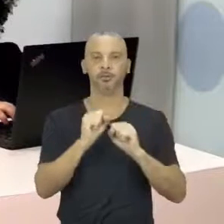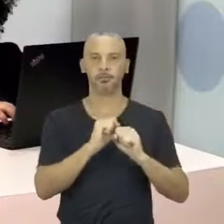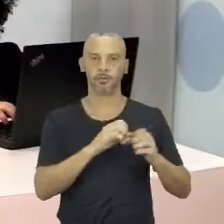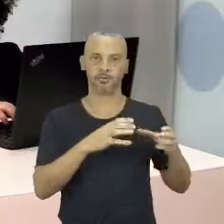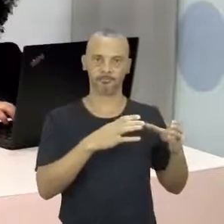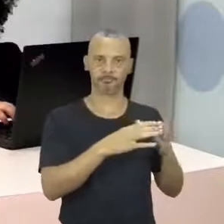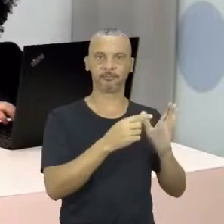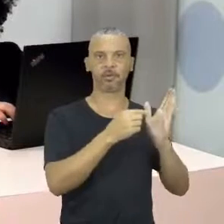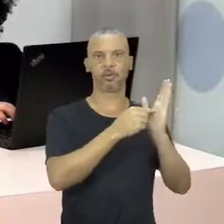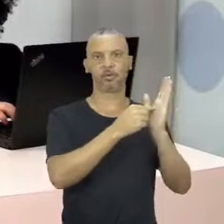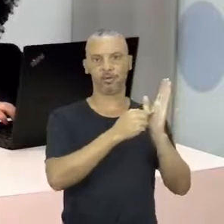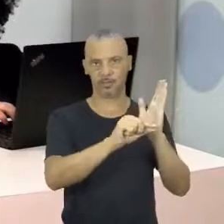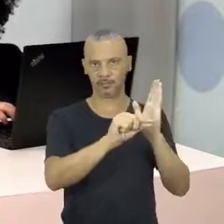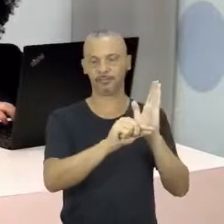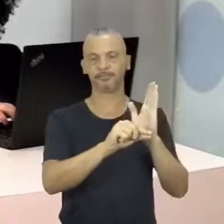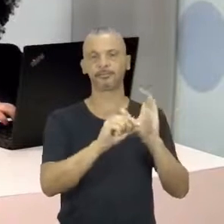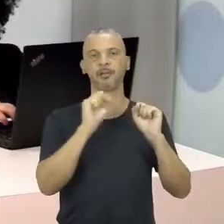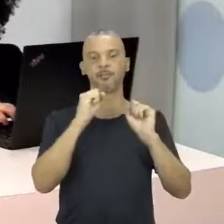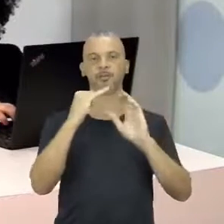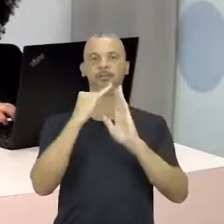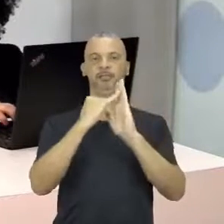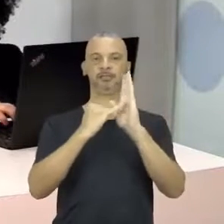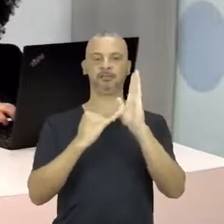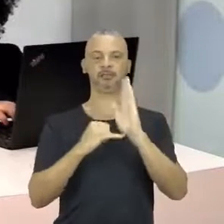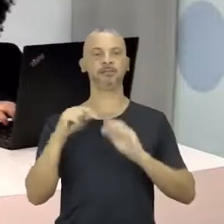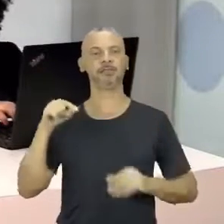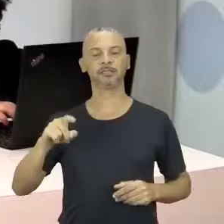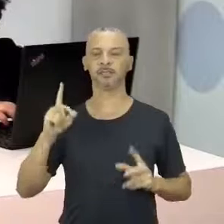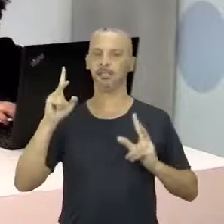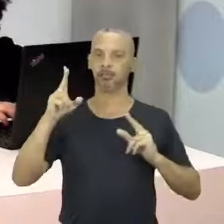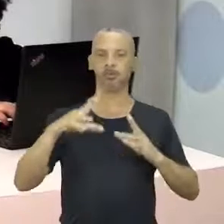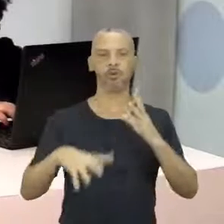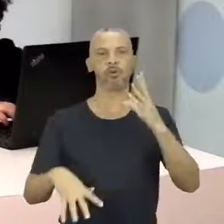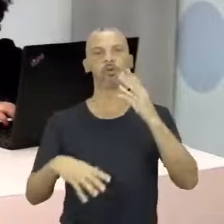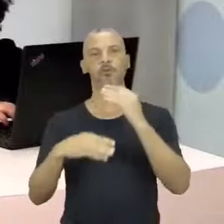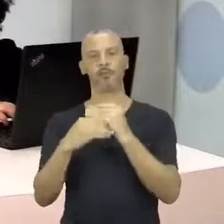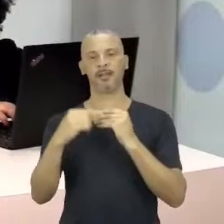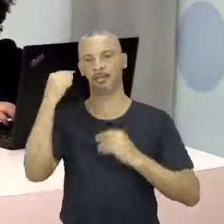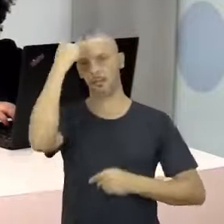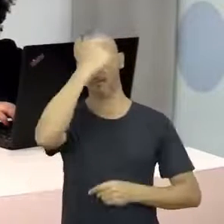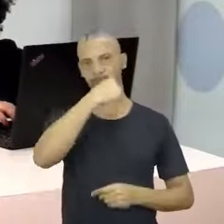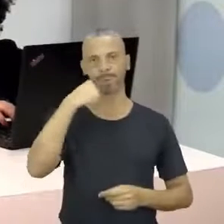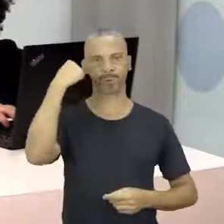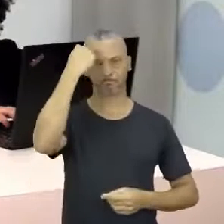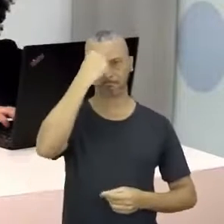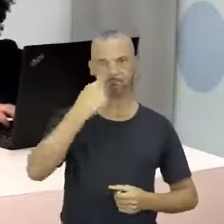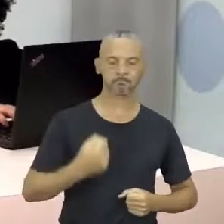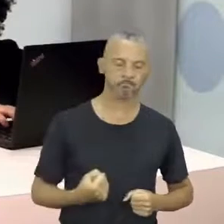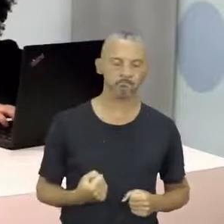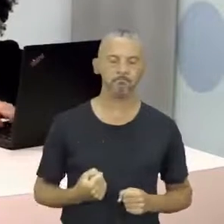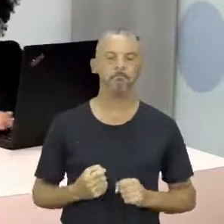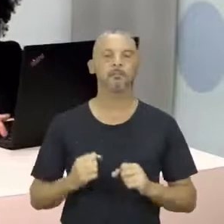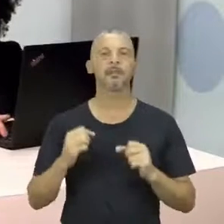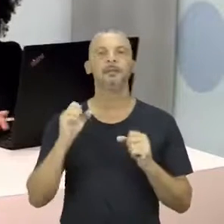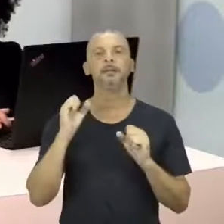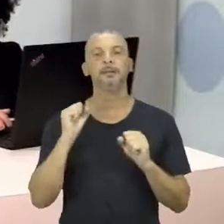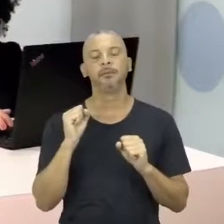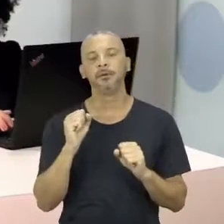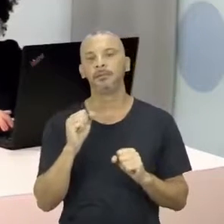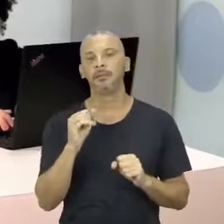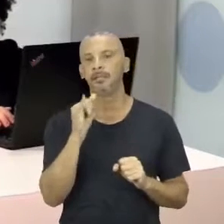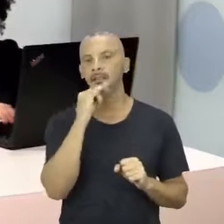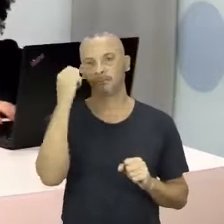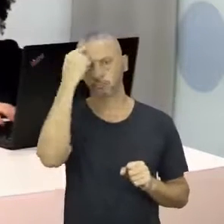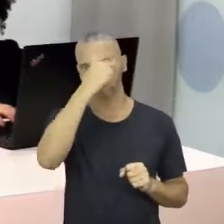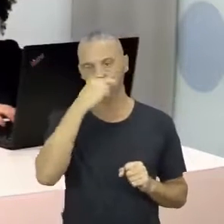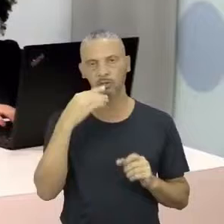abrir o contrato. Você pode fazer a inscrição aqui para completar a sua jornada, tá? Você pode sim, sua jornada não, desculpa, sua